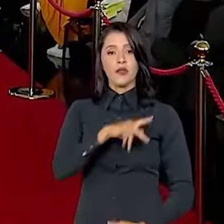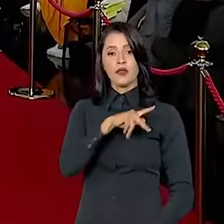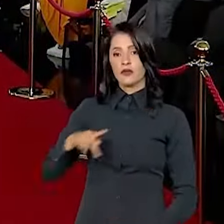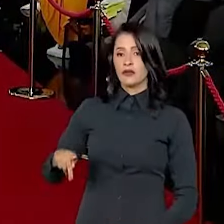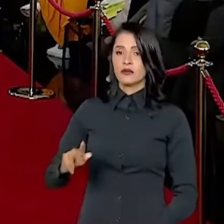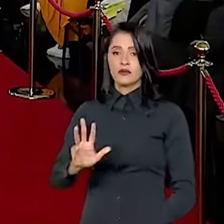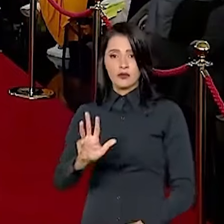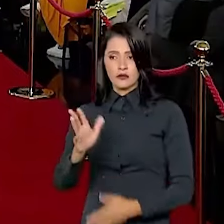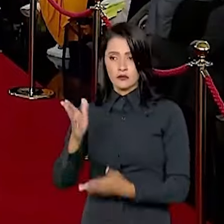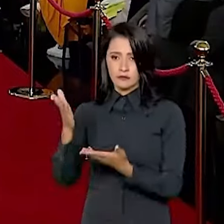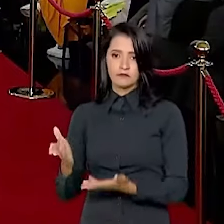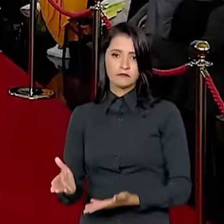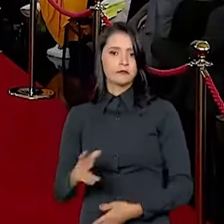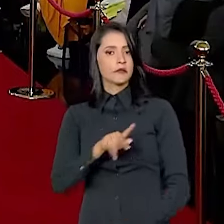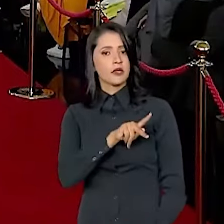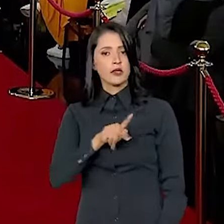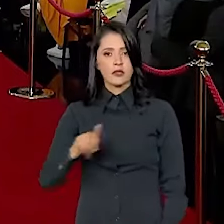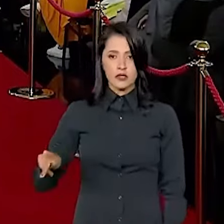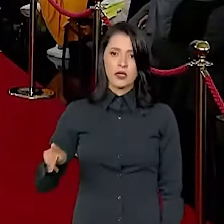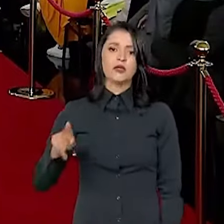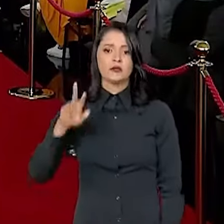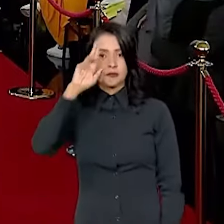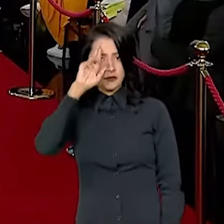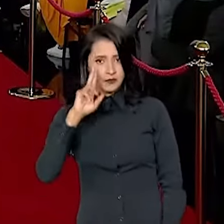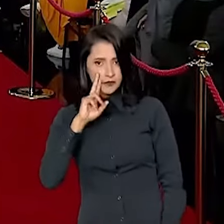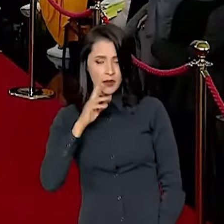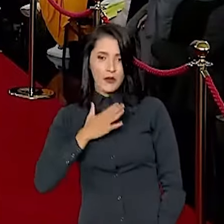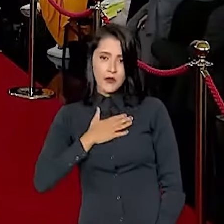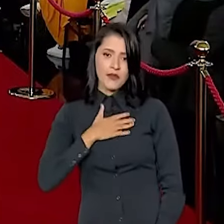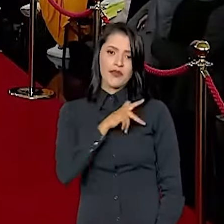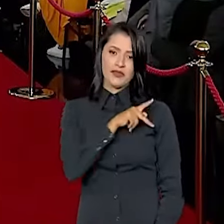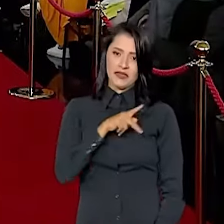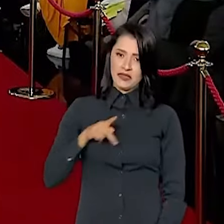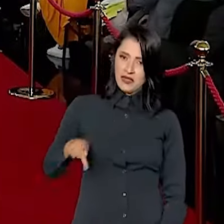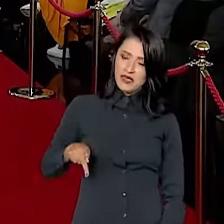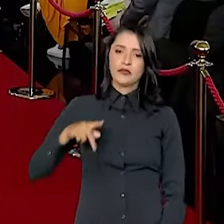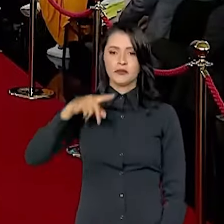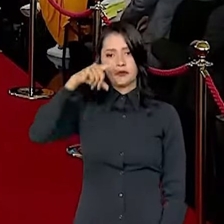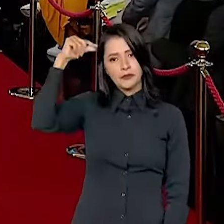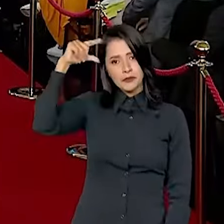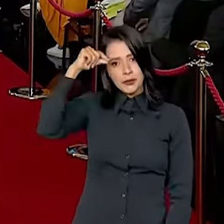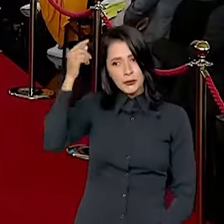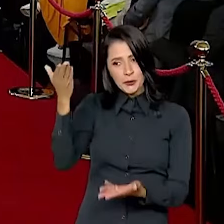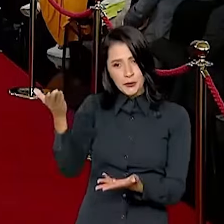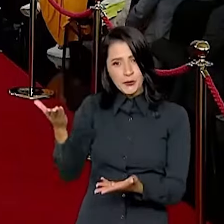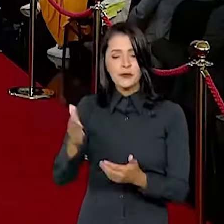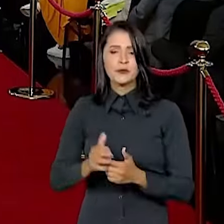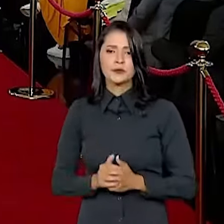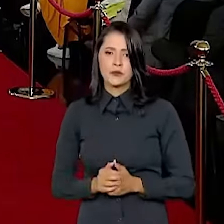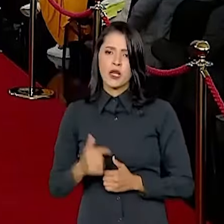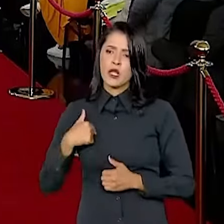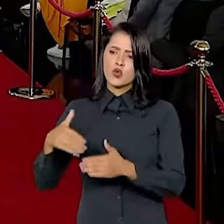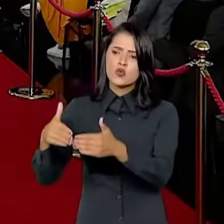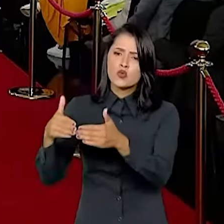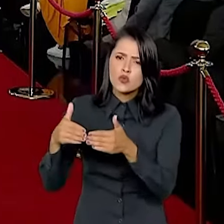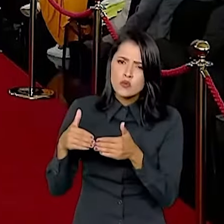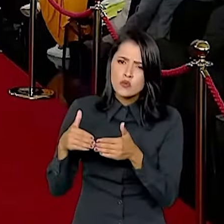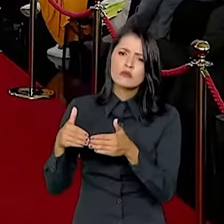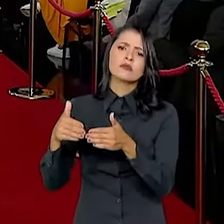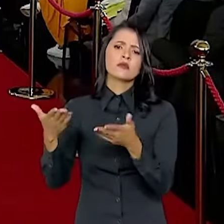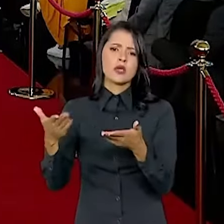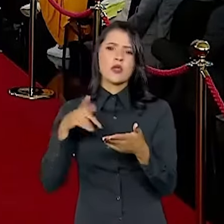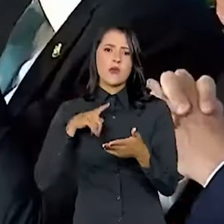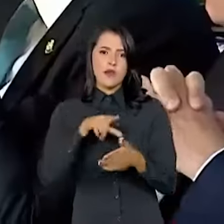Presidente Lula, presidente Pacheco, meu presidente Luiz Roberto Barroso, eu peço licença